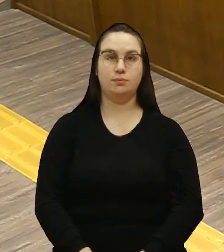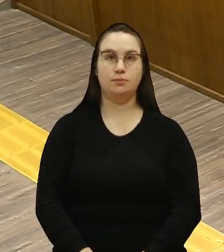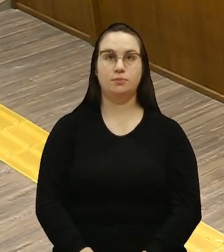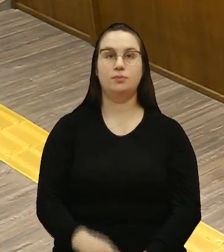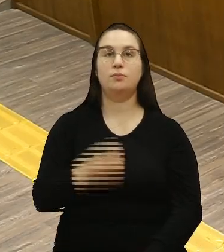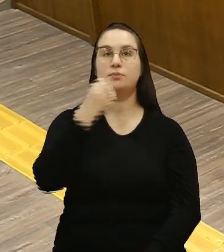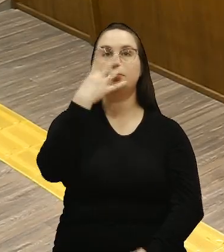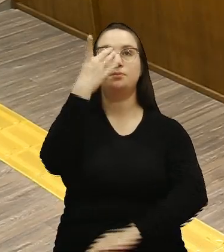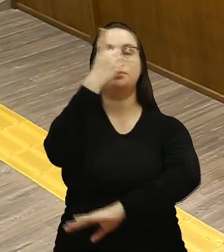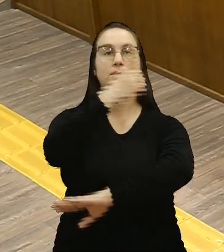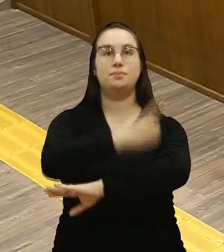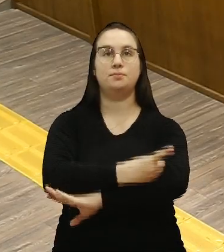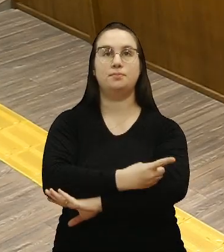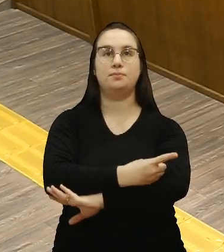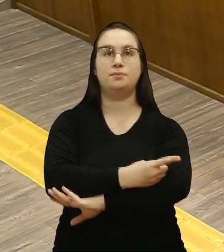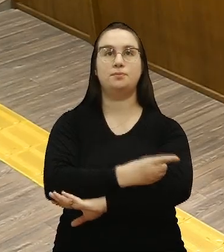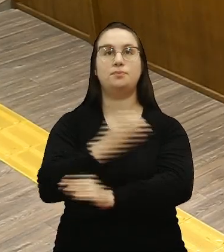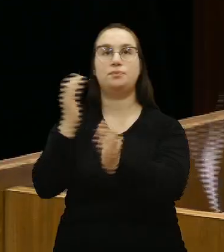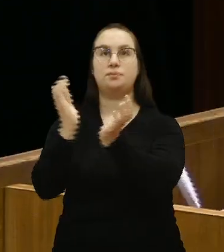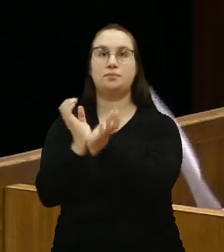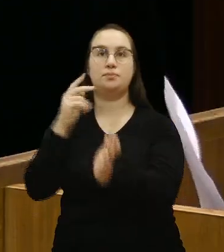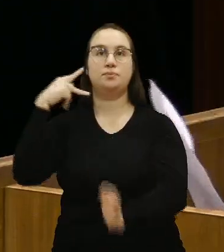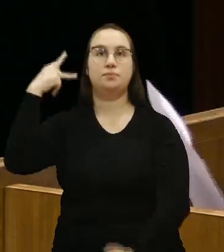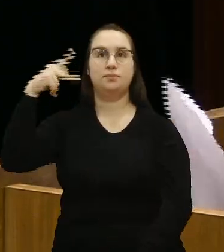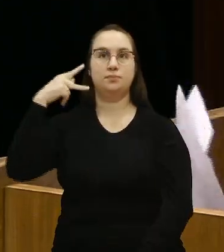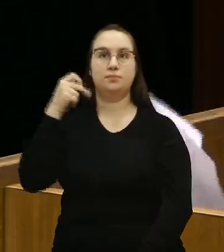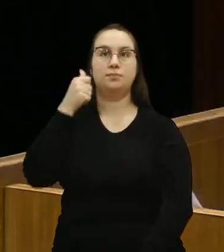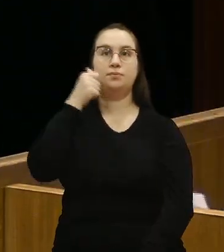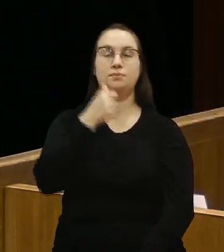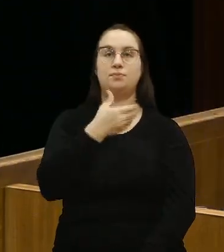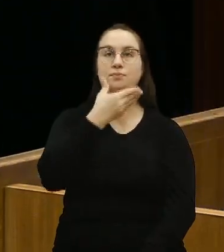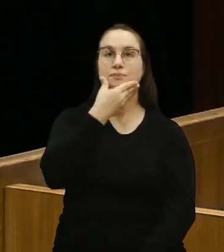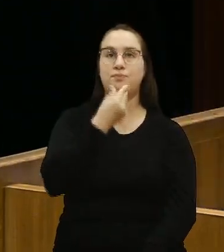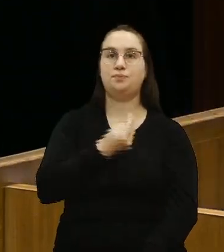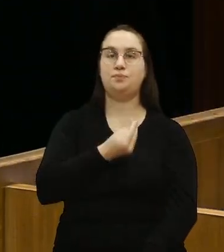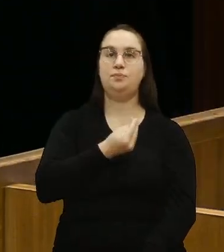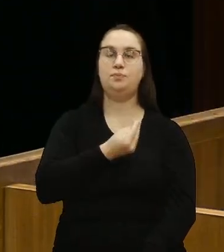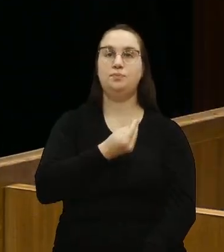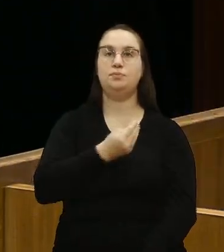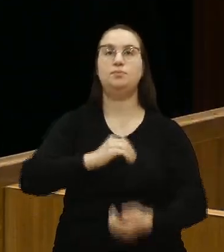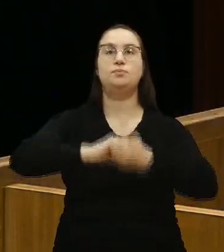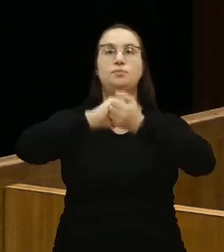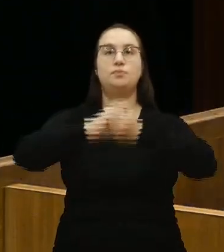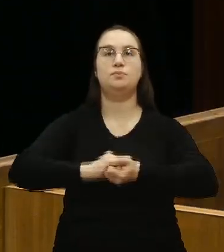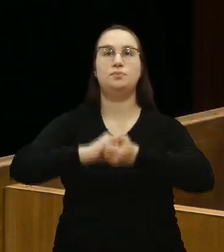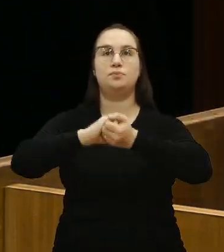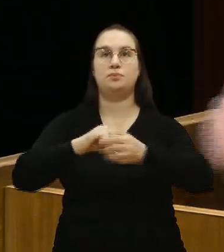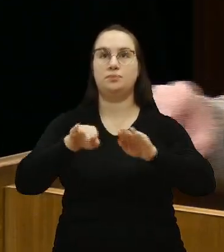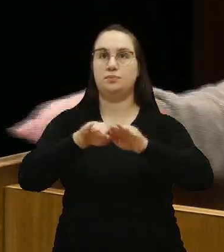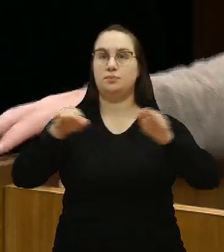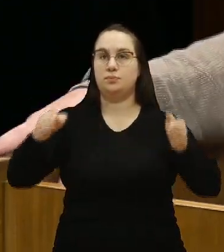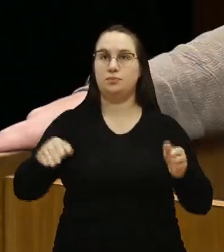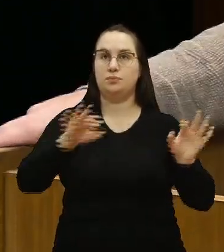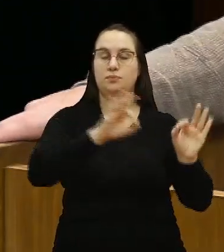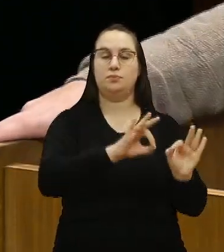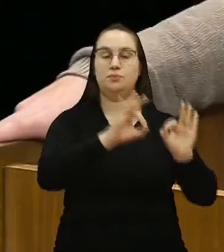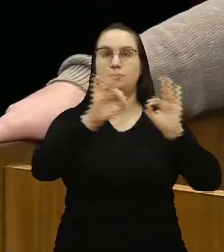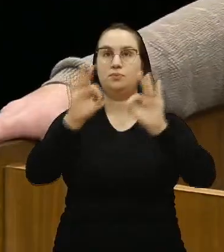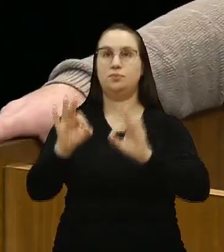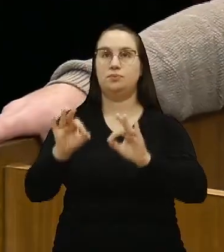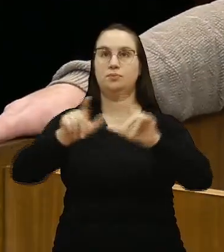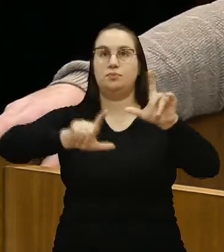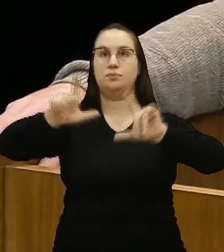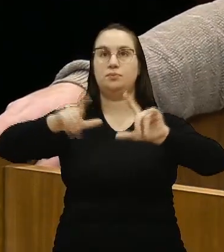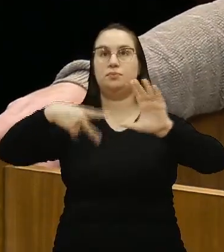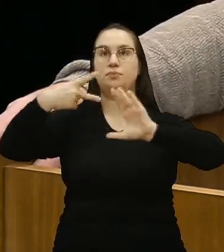Bom dia, colegas vereadoras, vereadores. Cumprimentar aqui a mesa, pessoal que nos acompanha pela